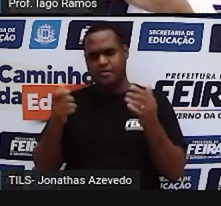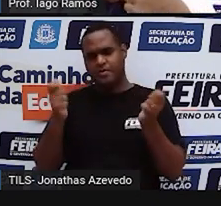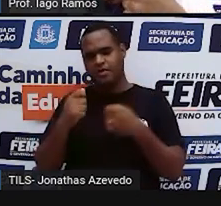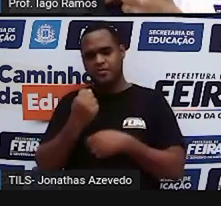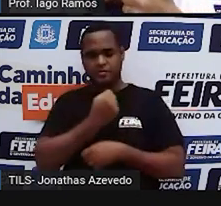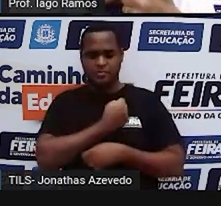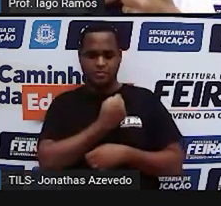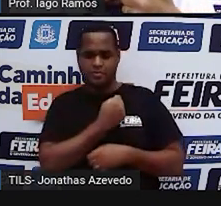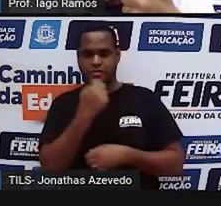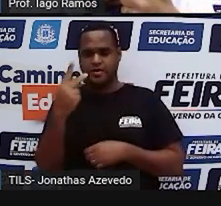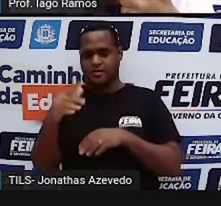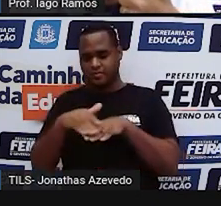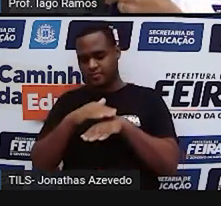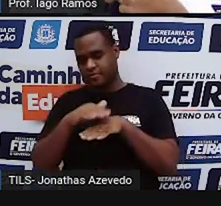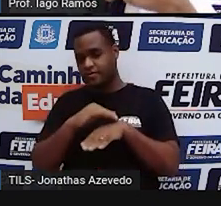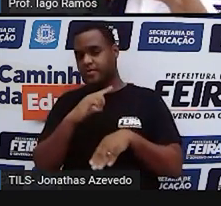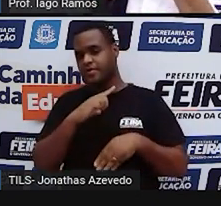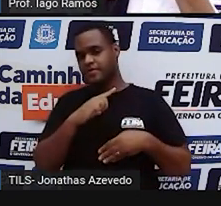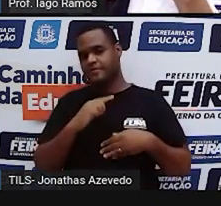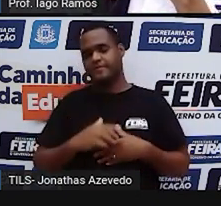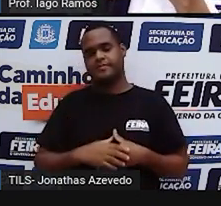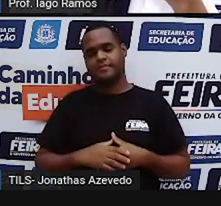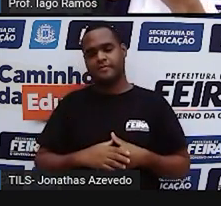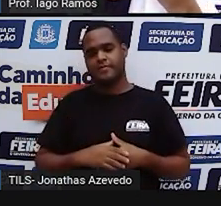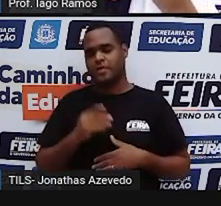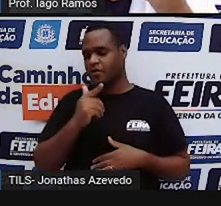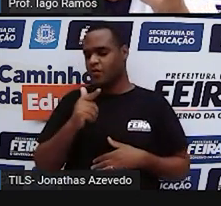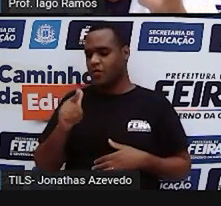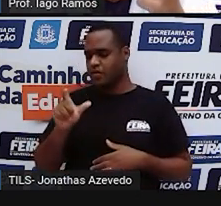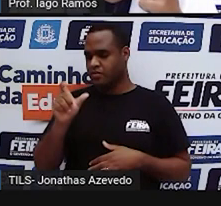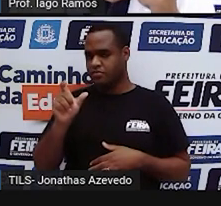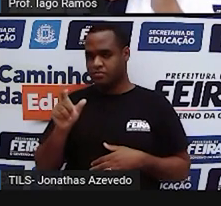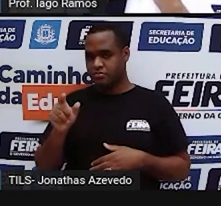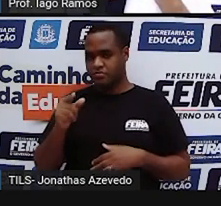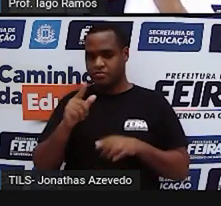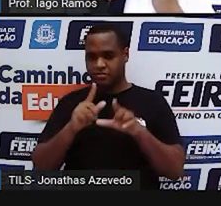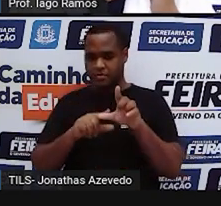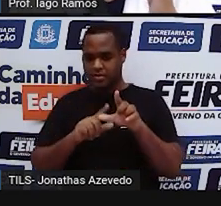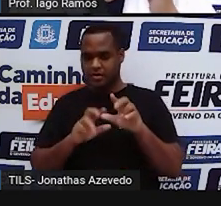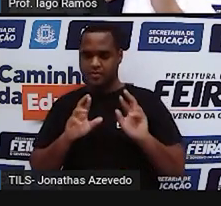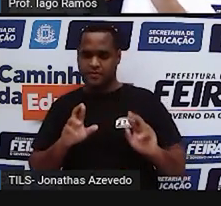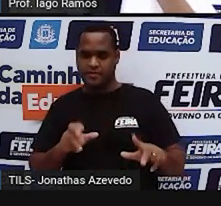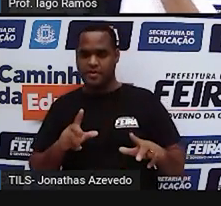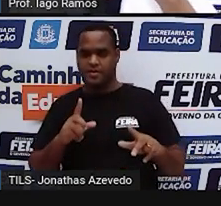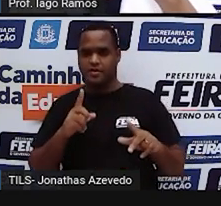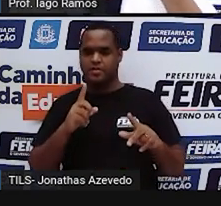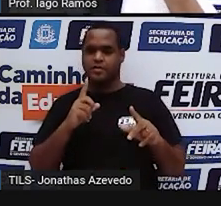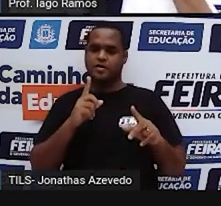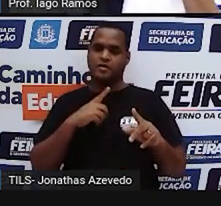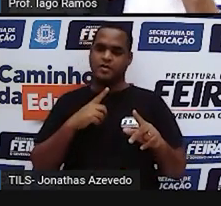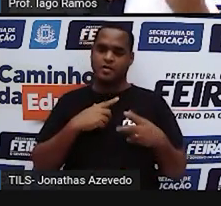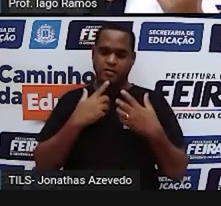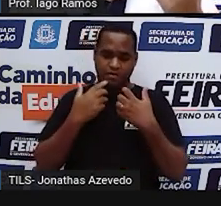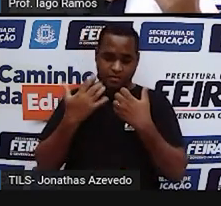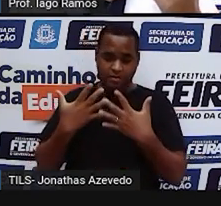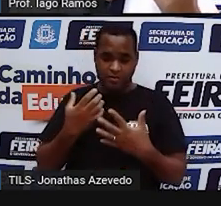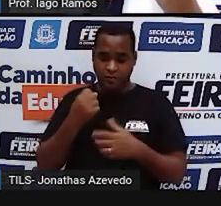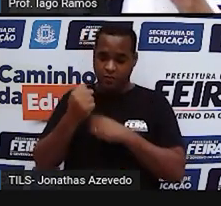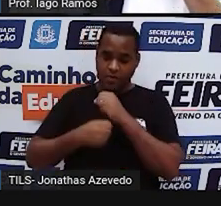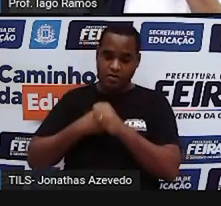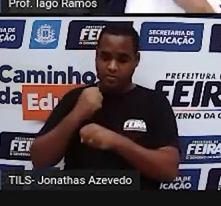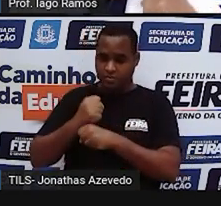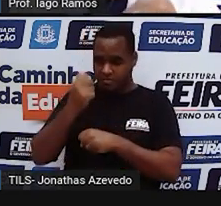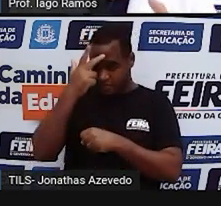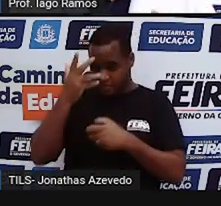número do Calçado e outra letra diferente para representar o ano que a pessoa nasceu